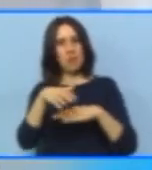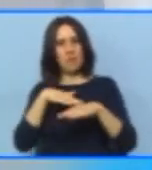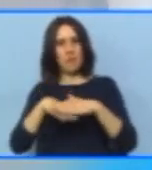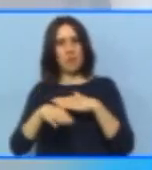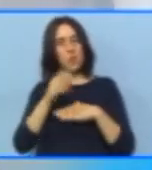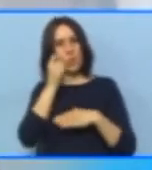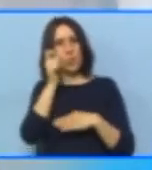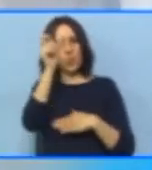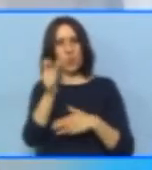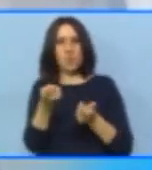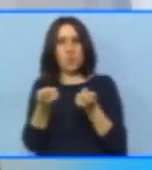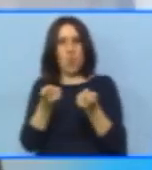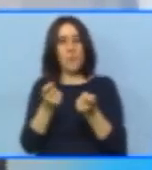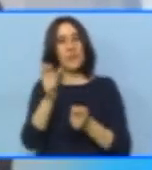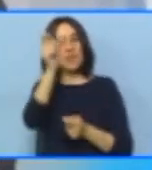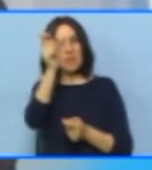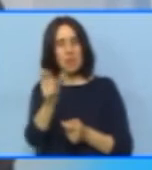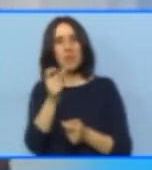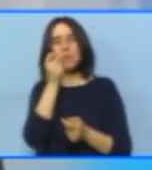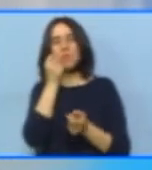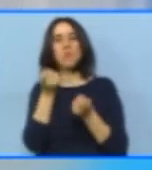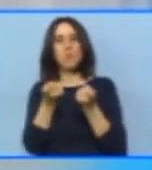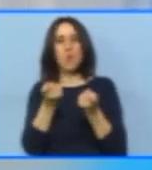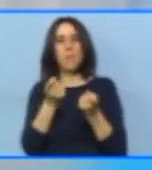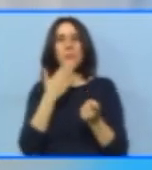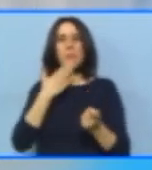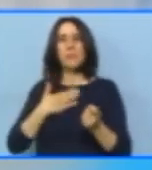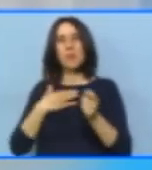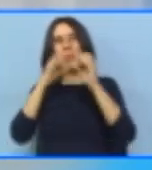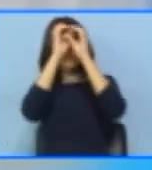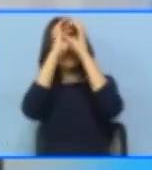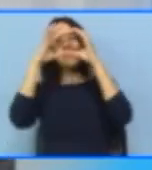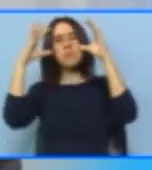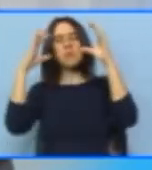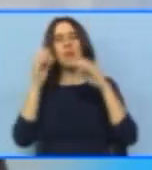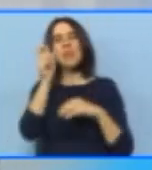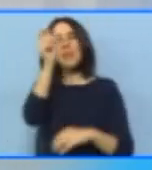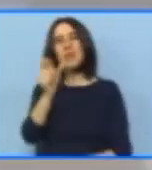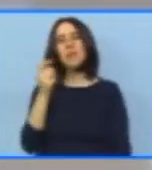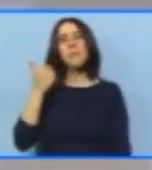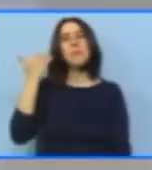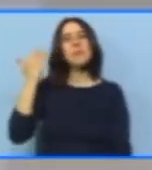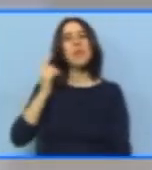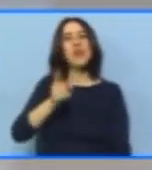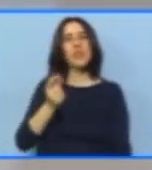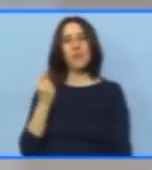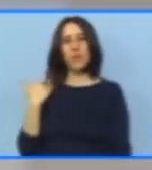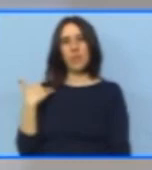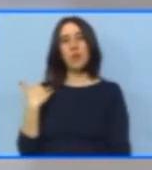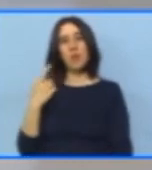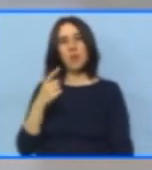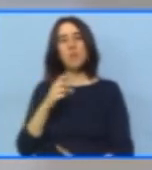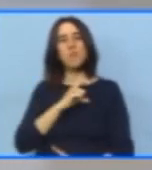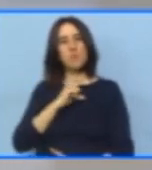governar. E, sendo um homem de governo, isto também leva-nos a pensar sobre o passado dele, passado recente. É um pastor, é um